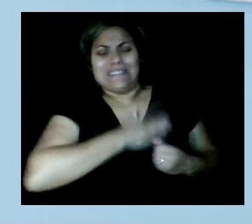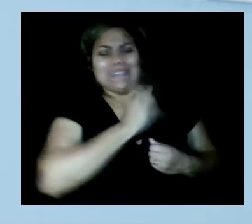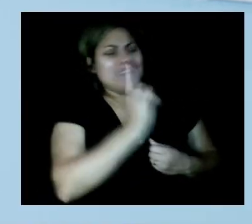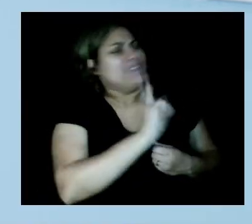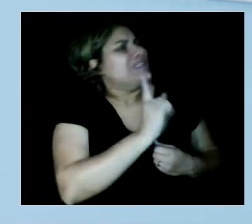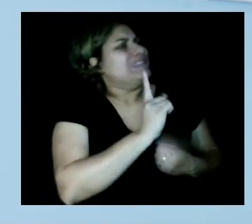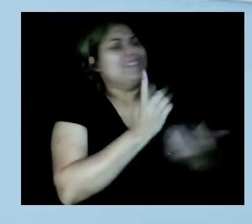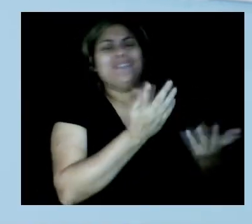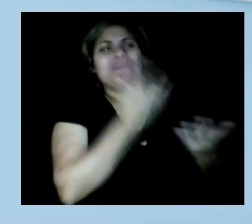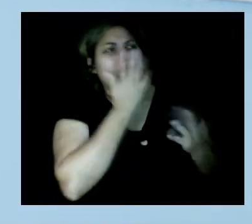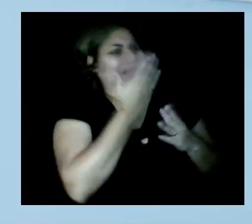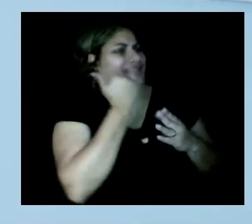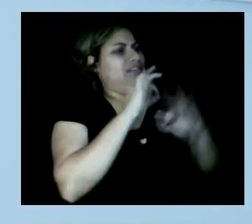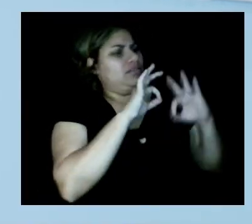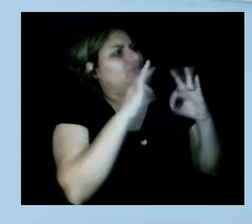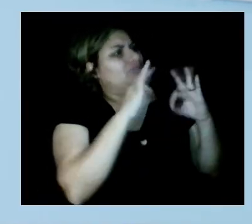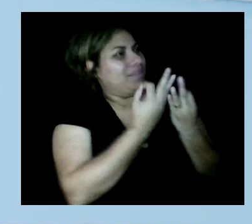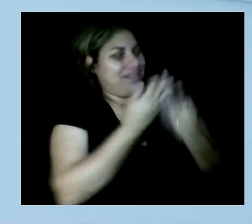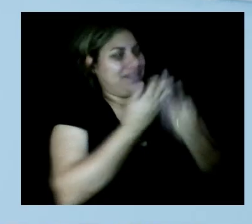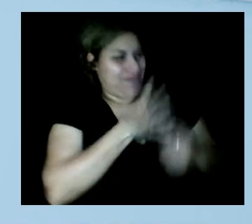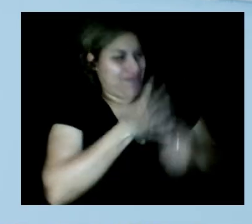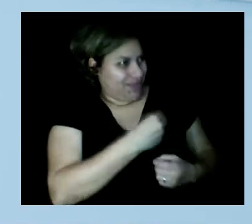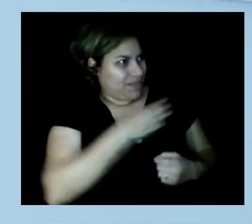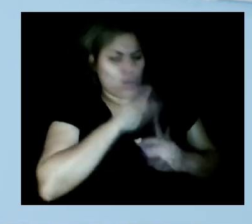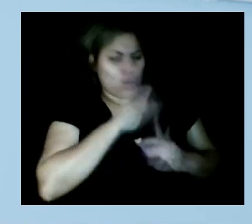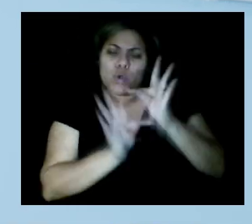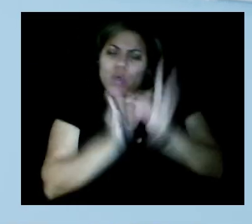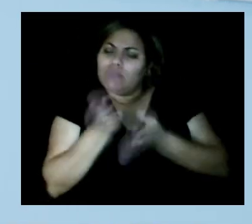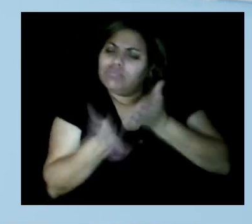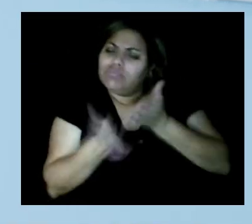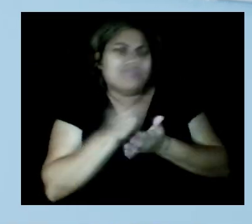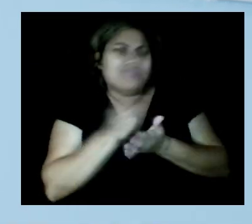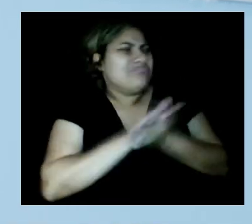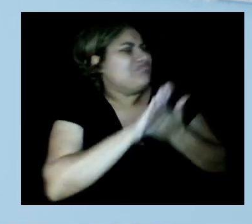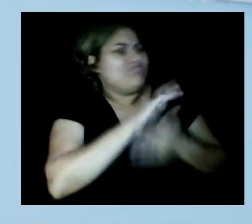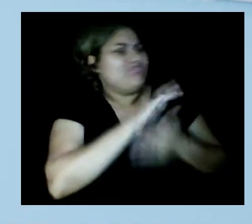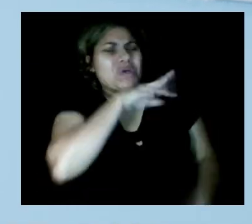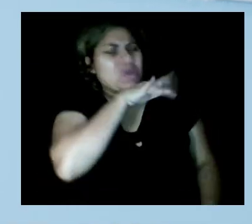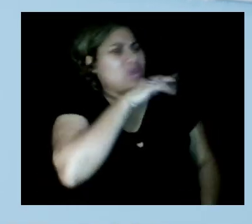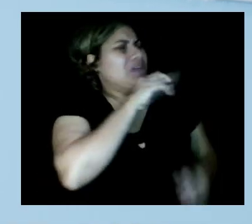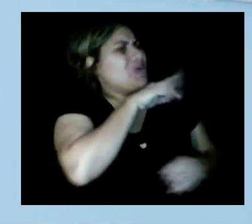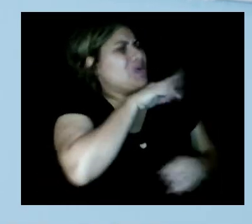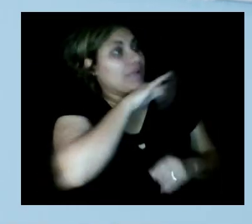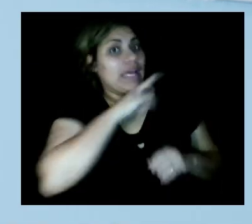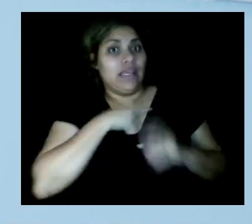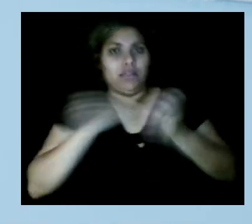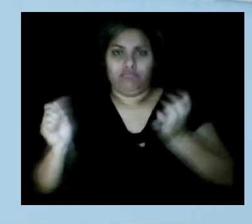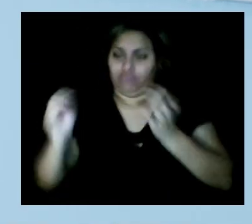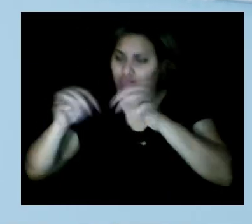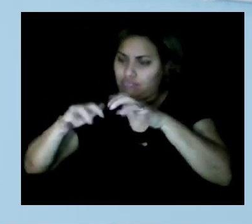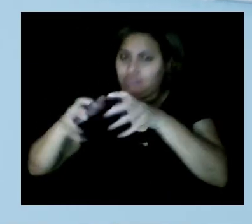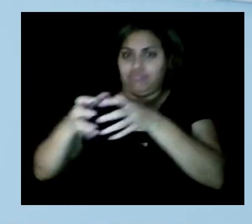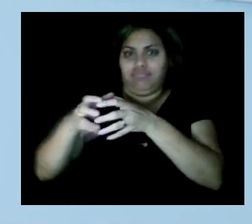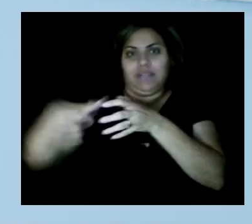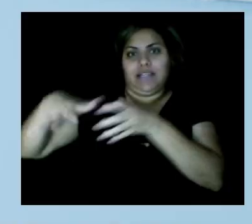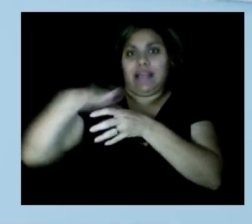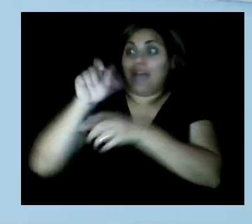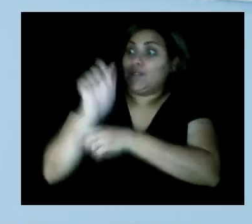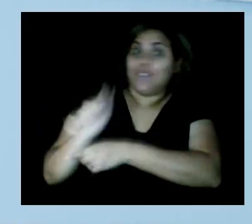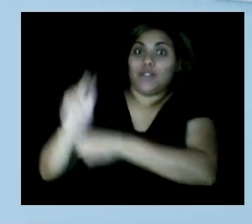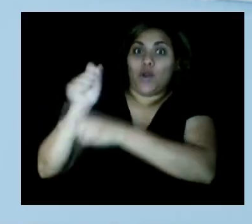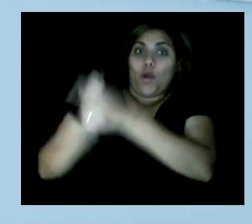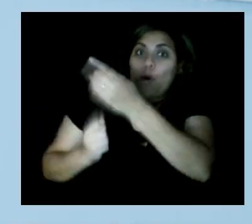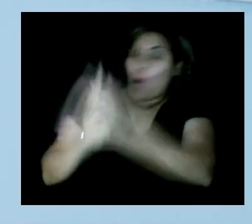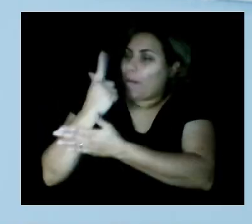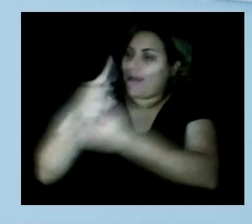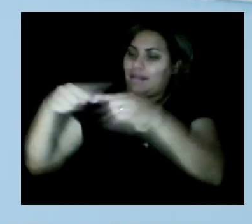Então eles se reuniram numa associação, né? E compraram esse terreno aqui. Na verdade, acho que foi até uma